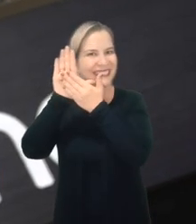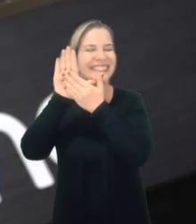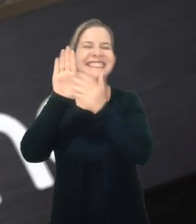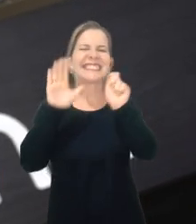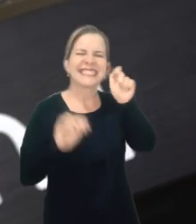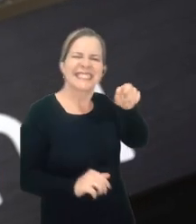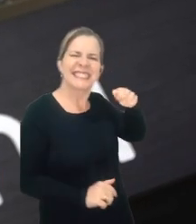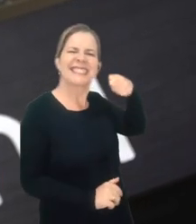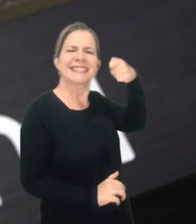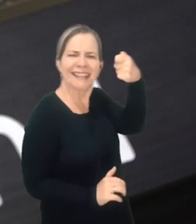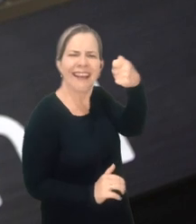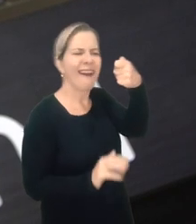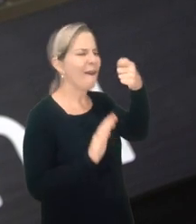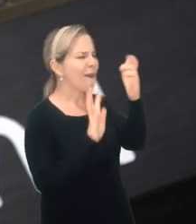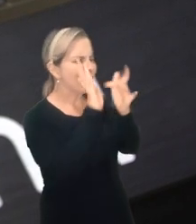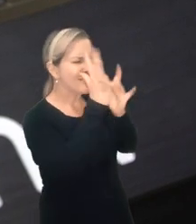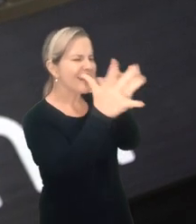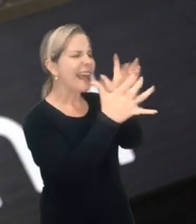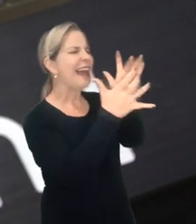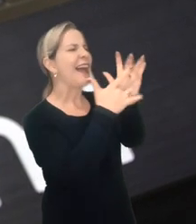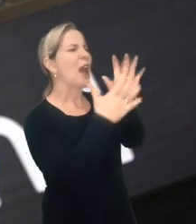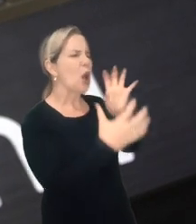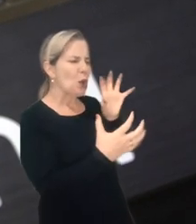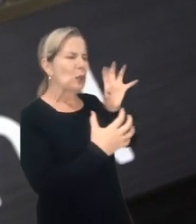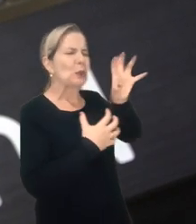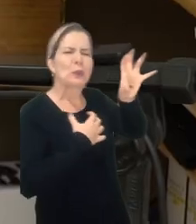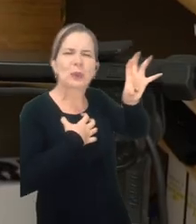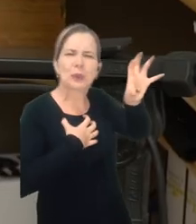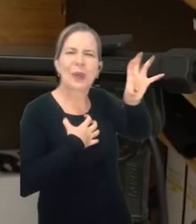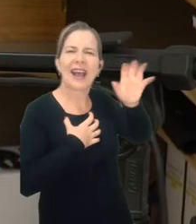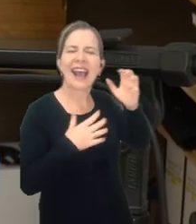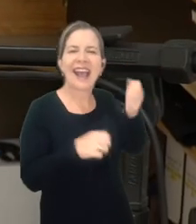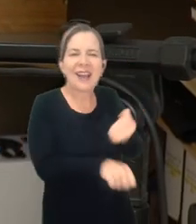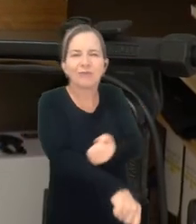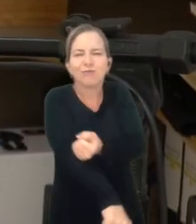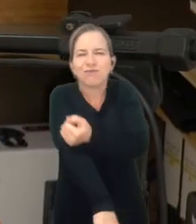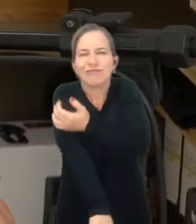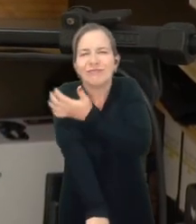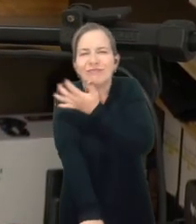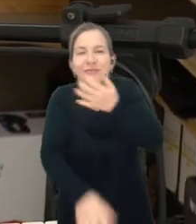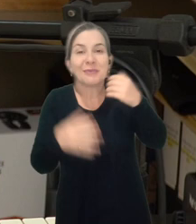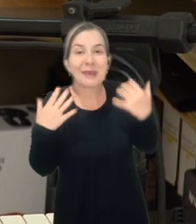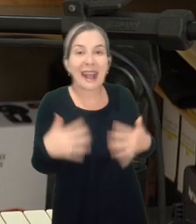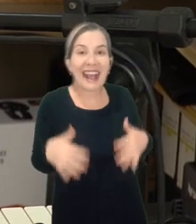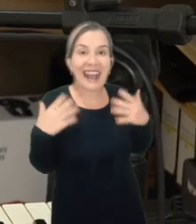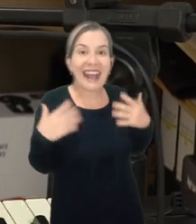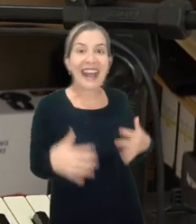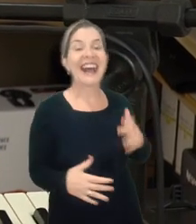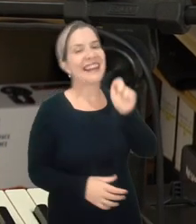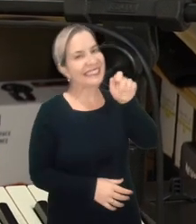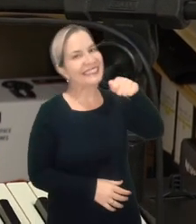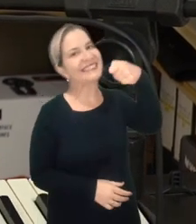que inspira o meu louvor, nome que inspira o